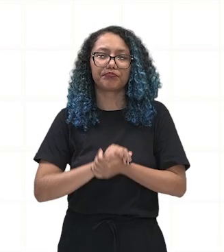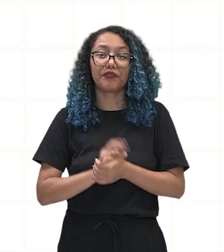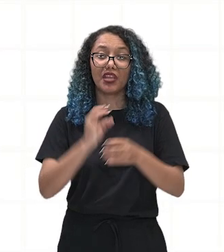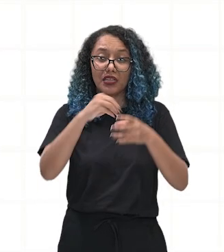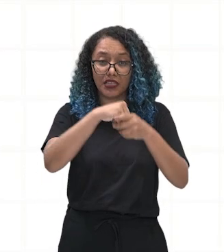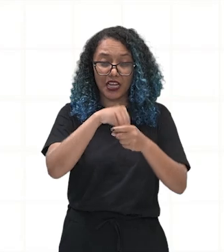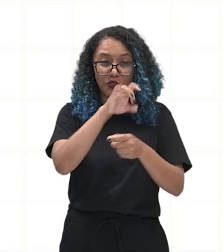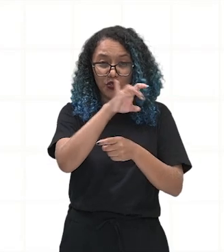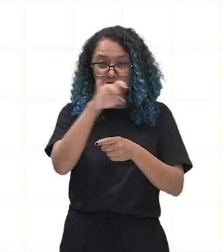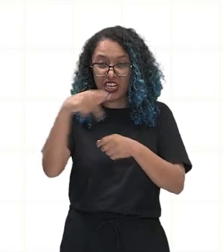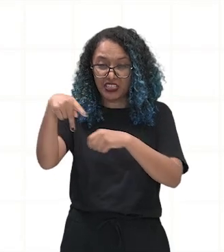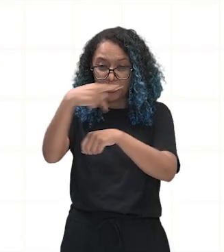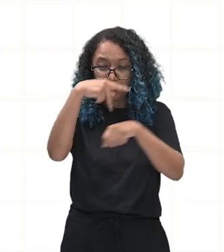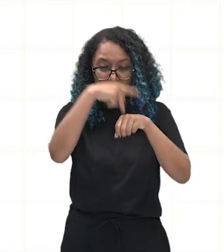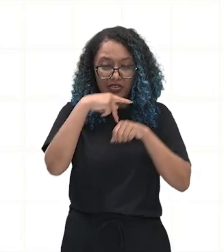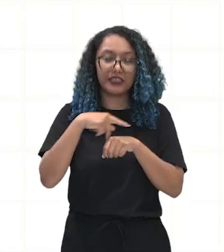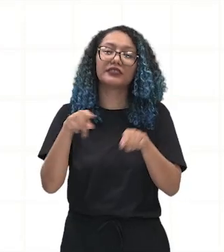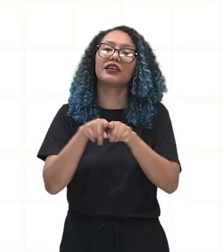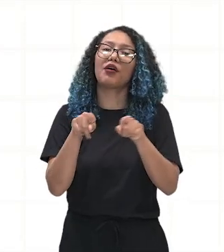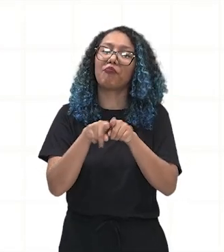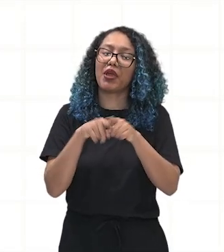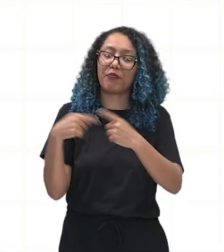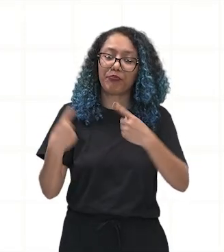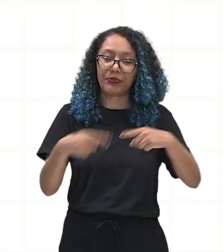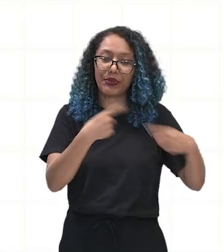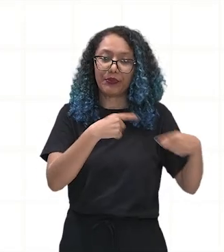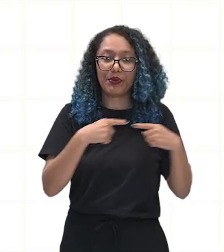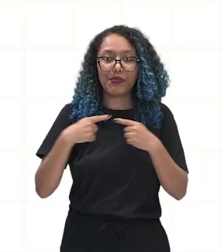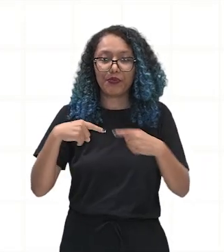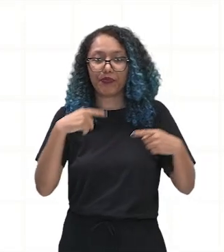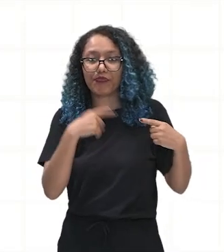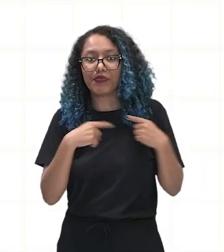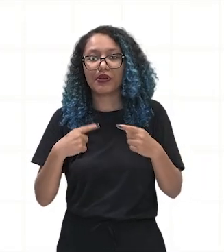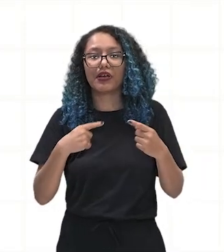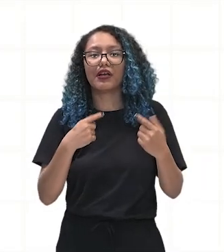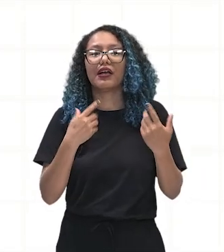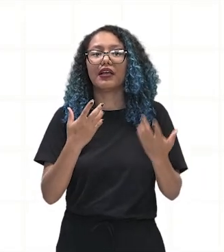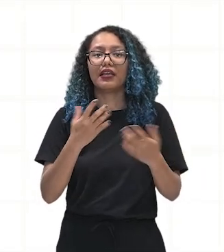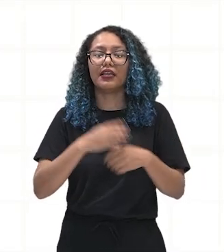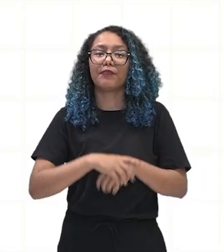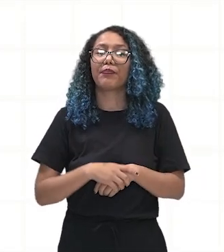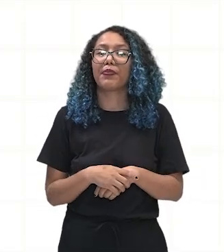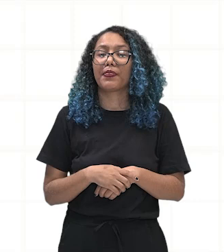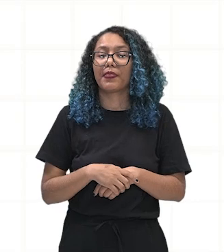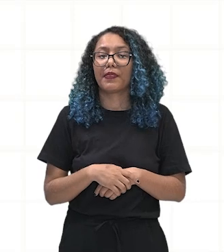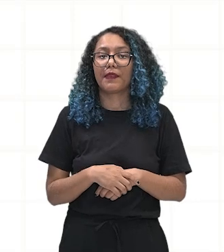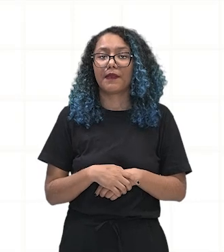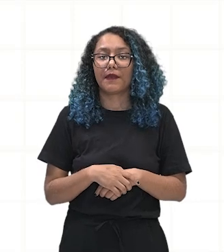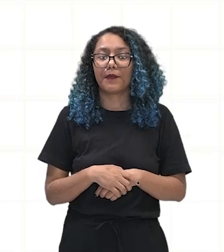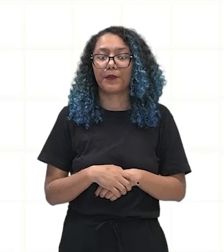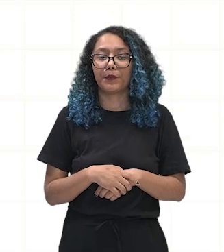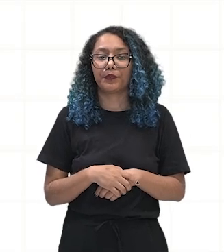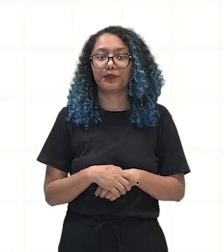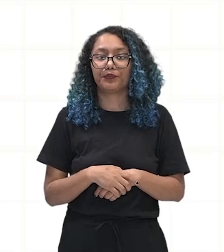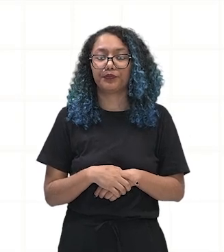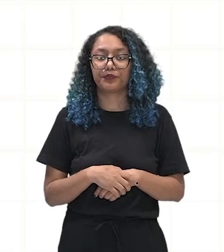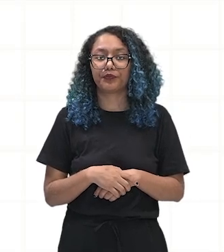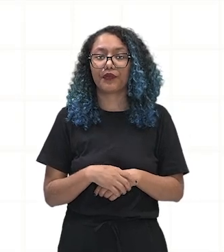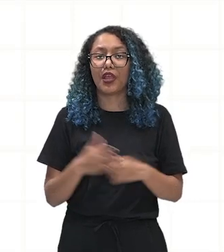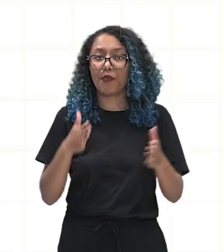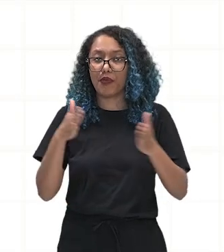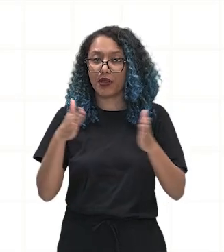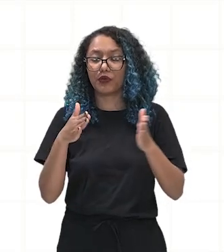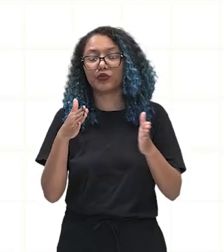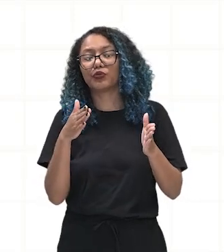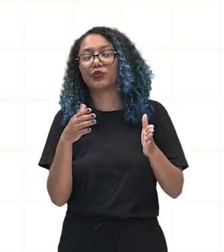dentro de cada país, o que deixou as coisas menos bagunçadas, tá? Entre os séculos XIV e